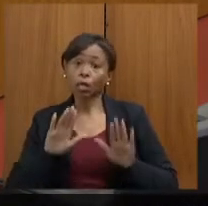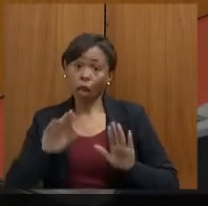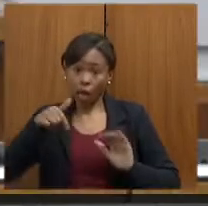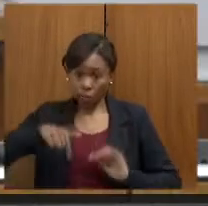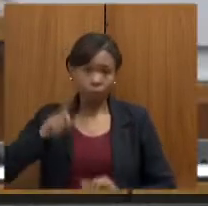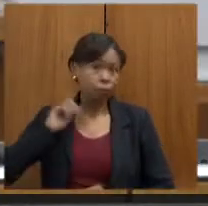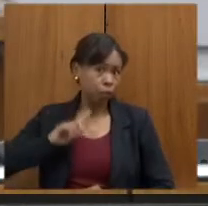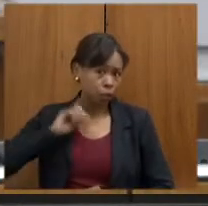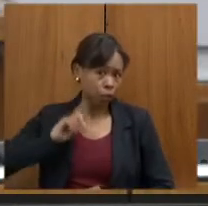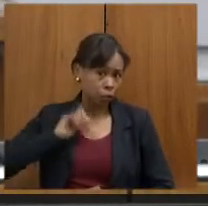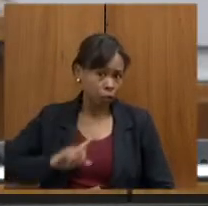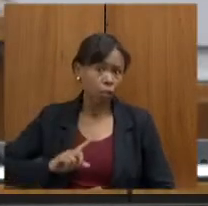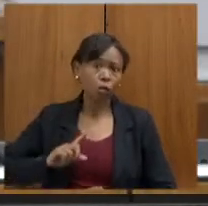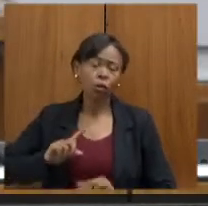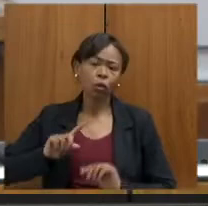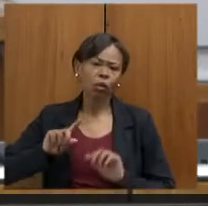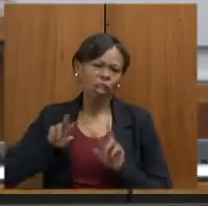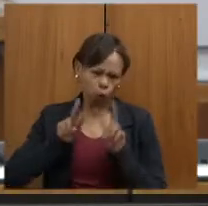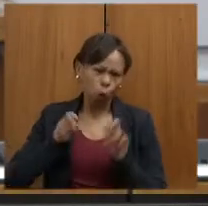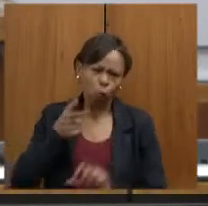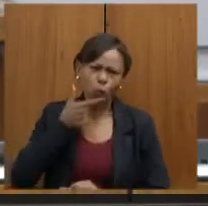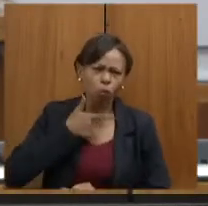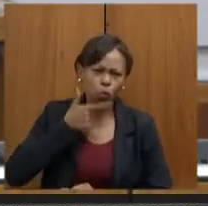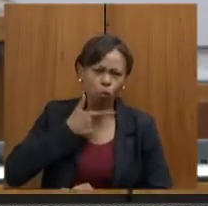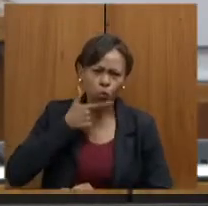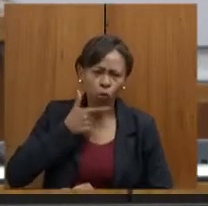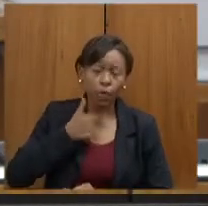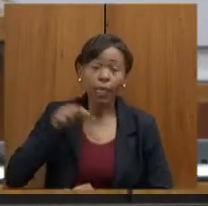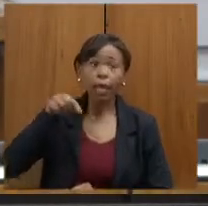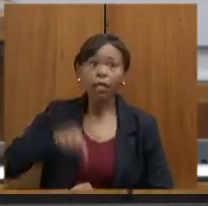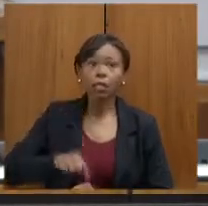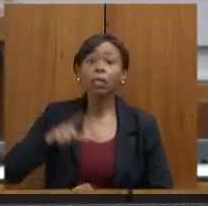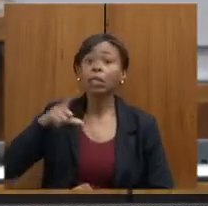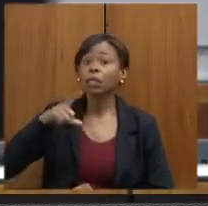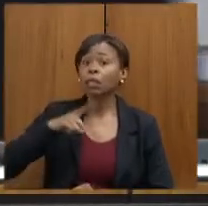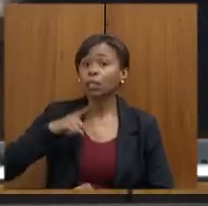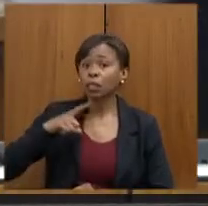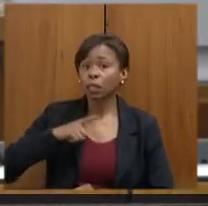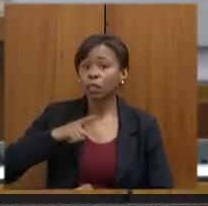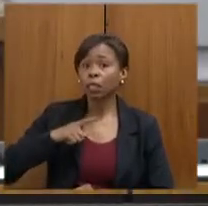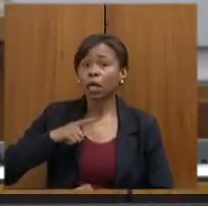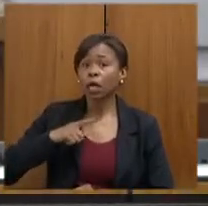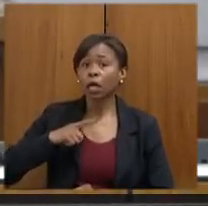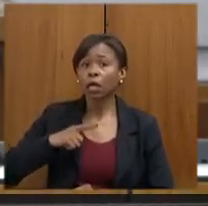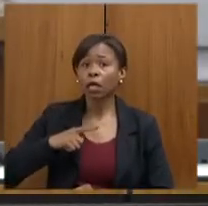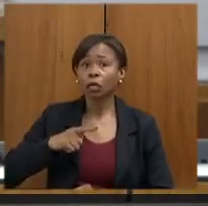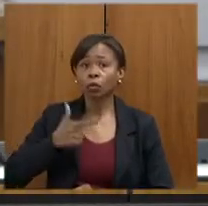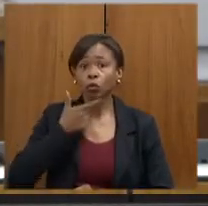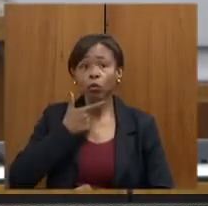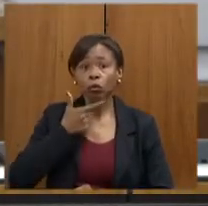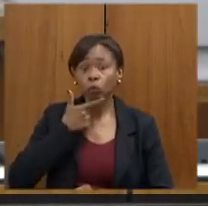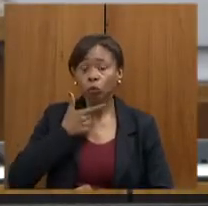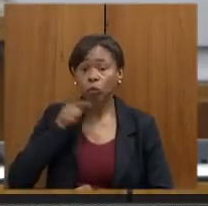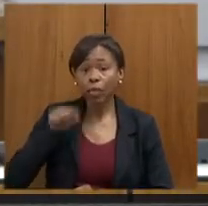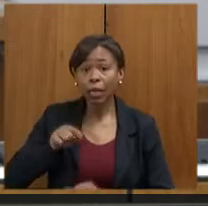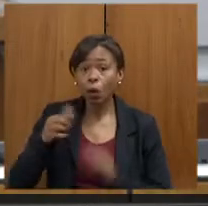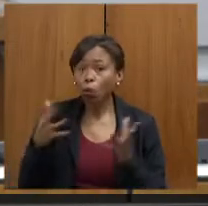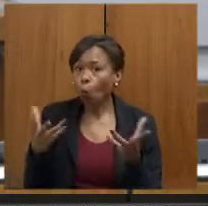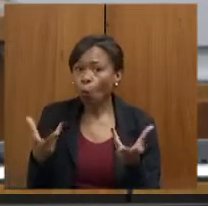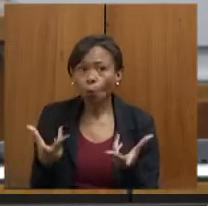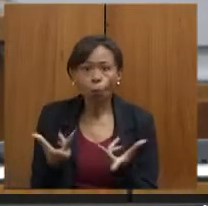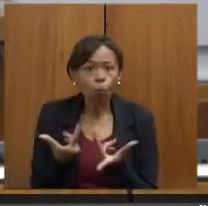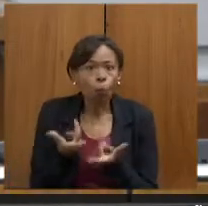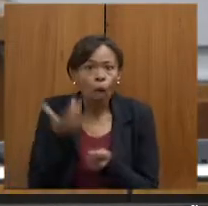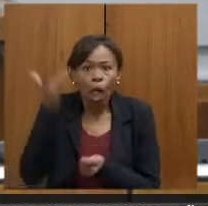Minas Gerais está dando ao queijo nós temos um produto em Minas Gerais que referência isso até em Minas de qualidade do Brasil